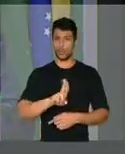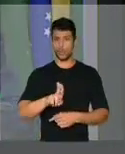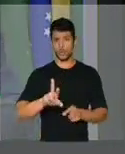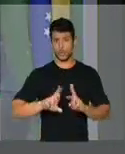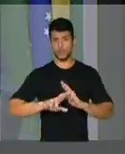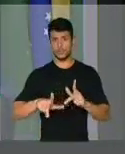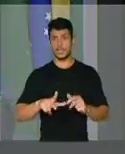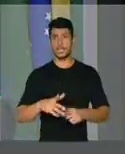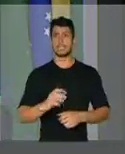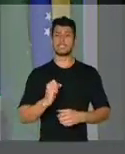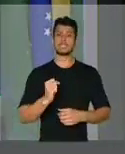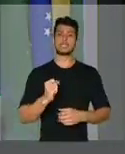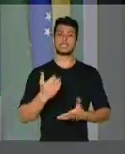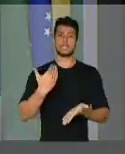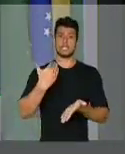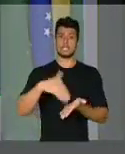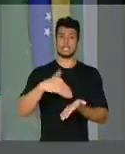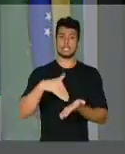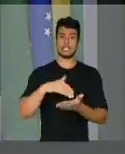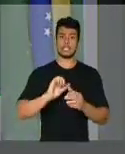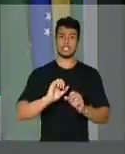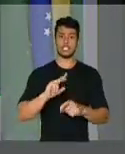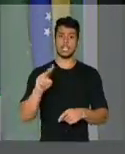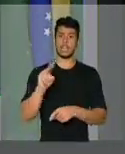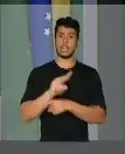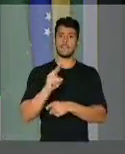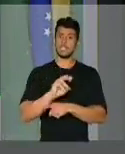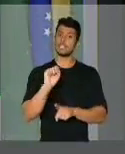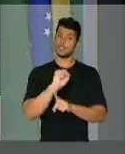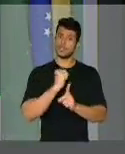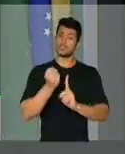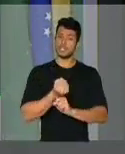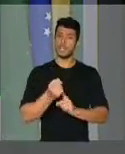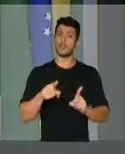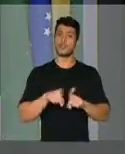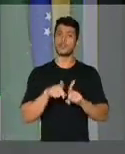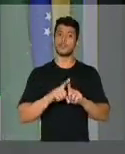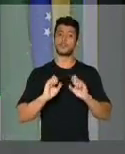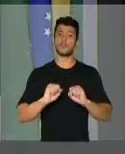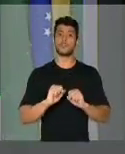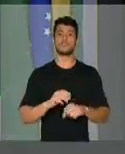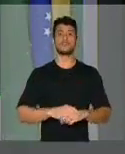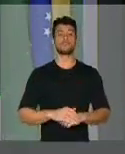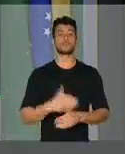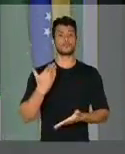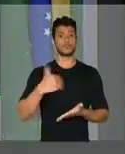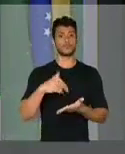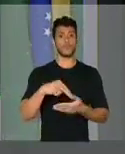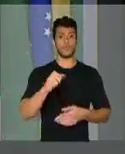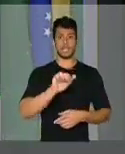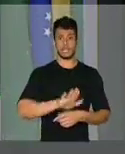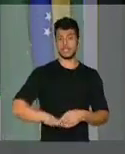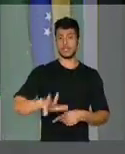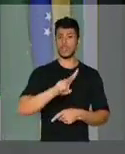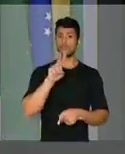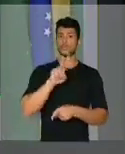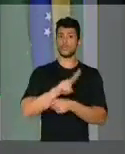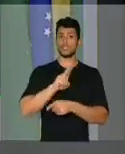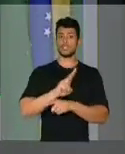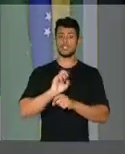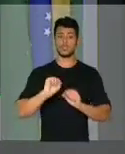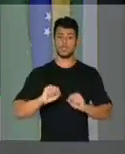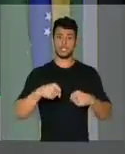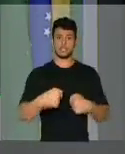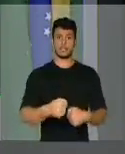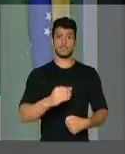de Defesa Social, Secretaria Nacional de Proteção e Defesa Civil e, finalmente,